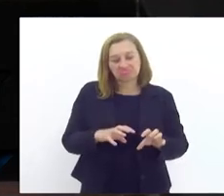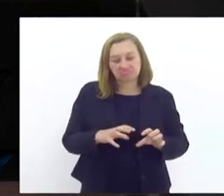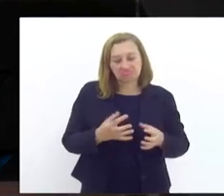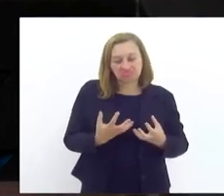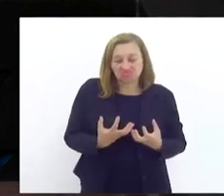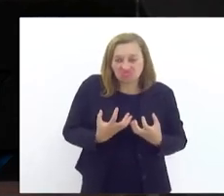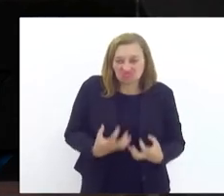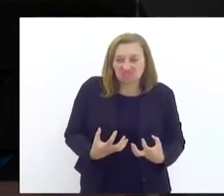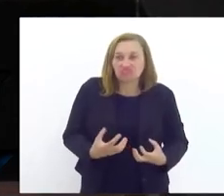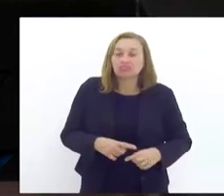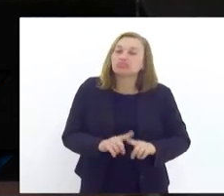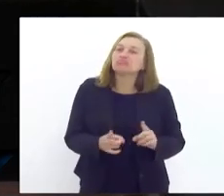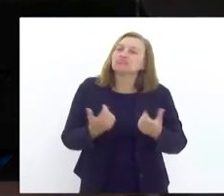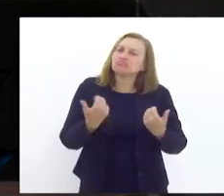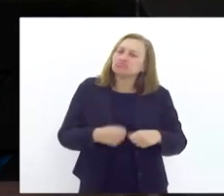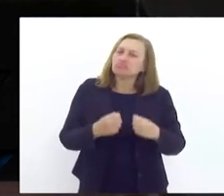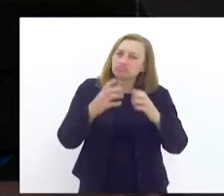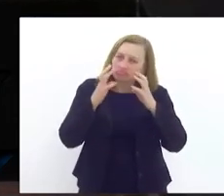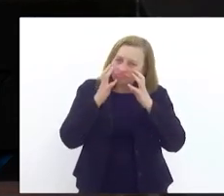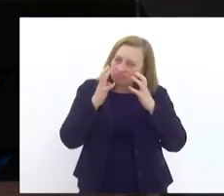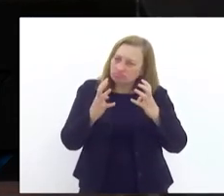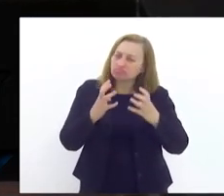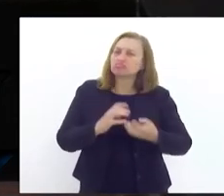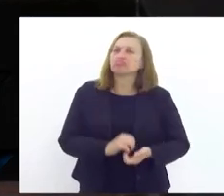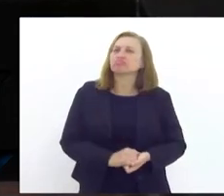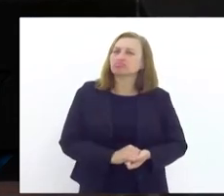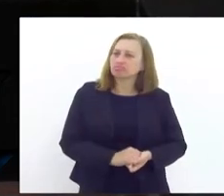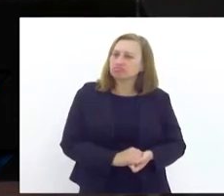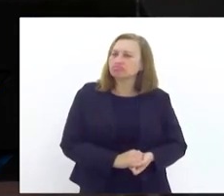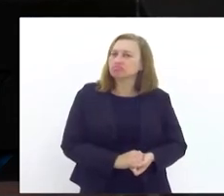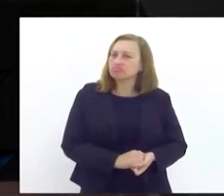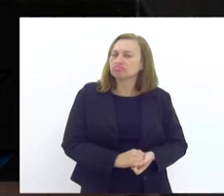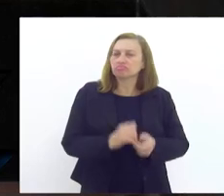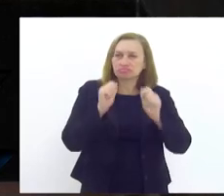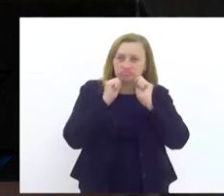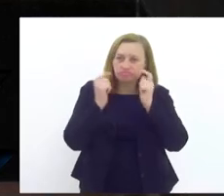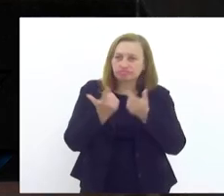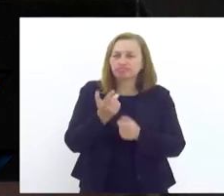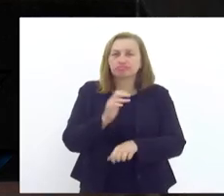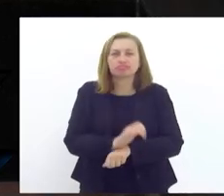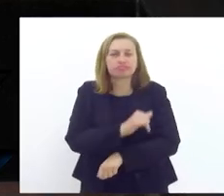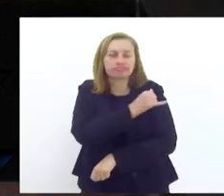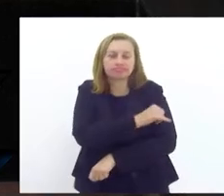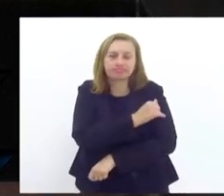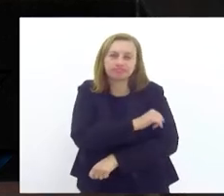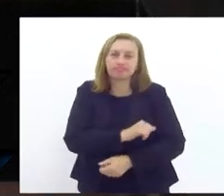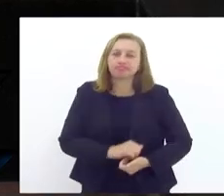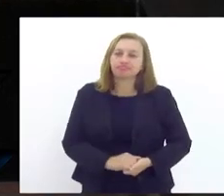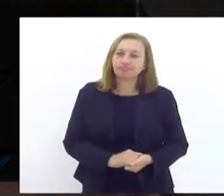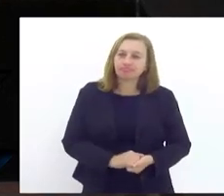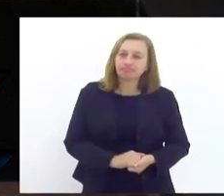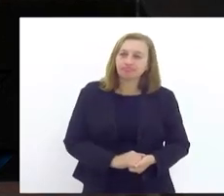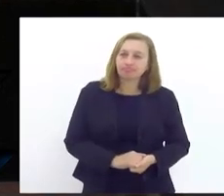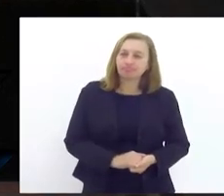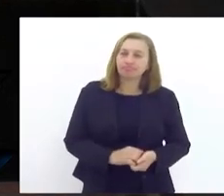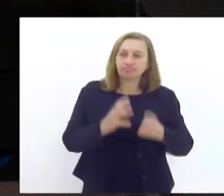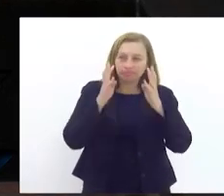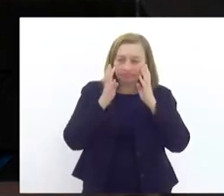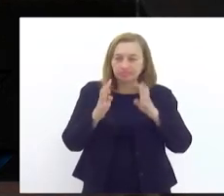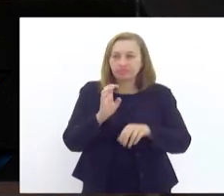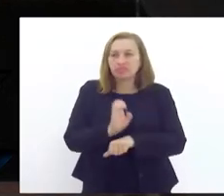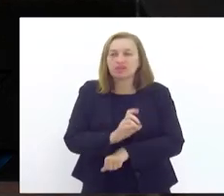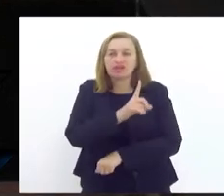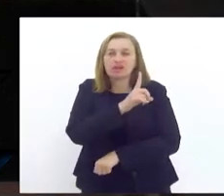mas eu preciso chamar atenção aqui da Assembleia Legislativa do Estado do Rio de Janeiro atenção dos deputados